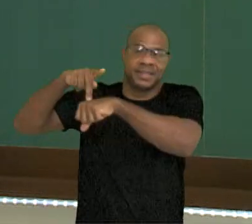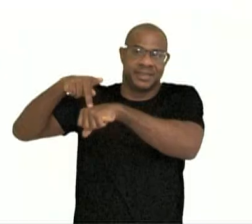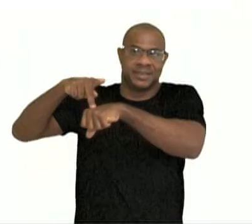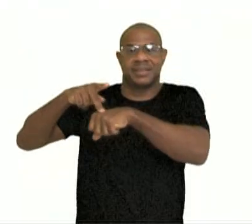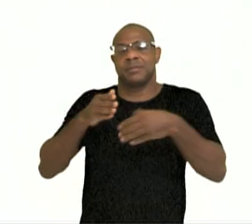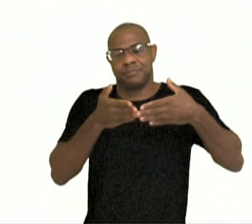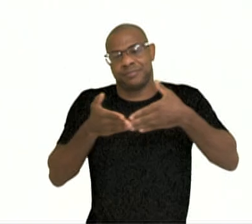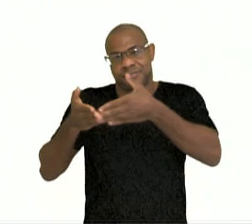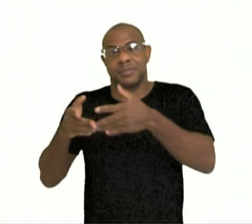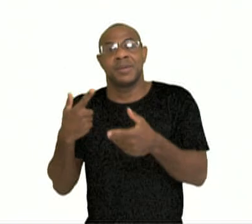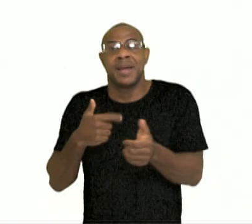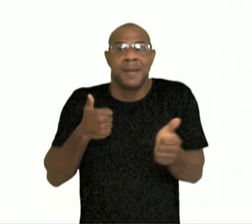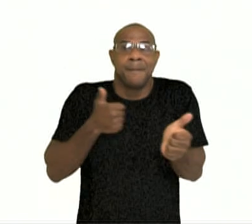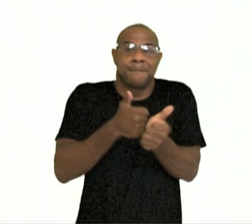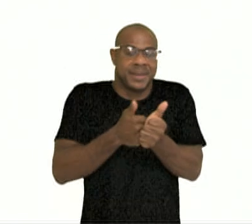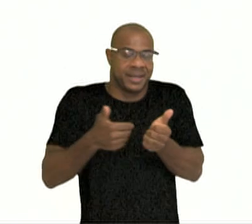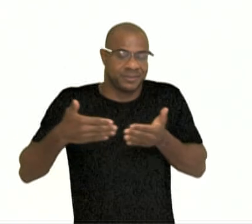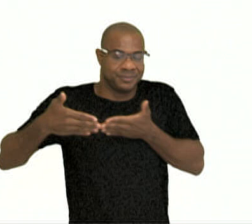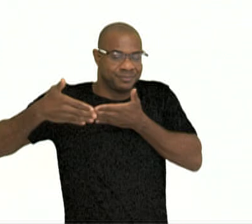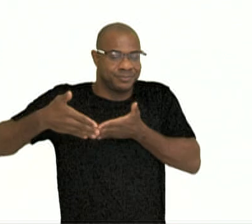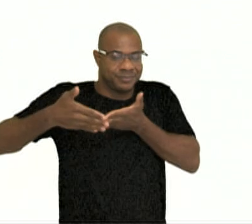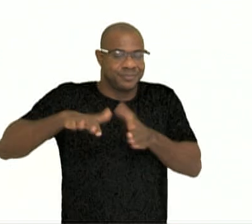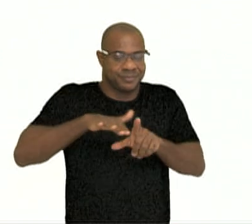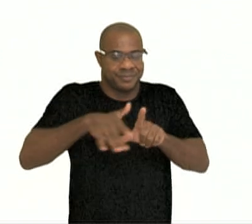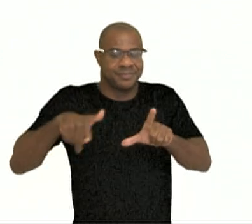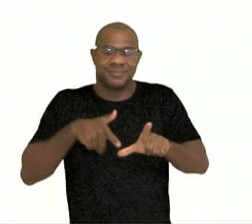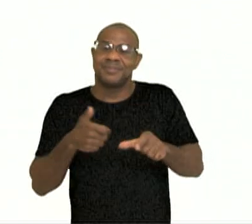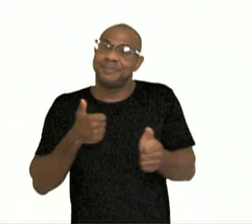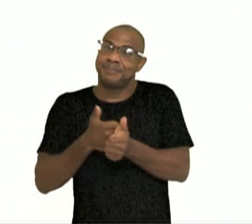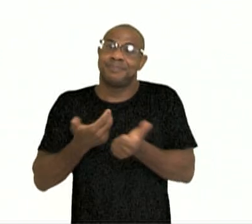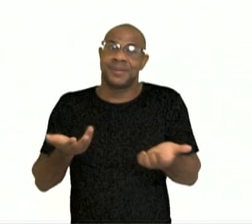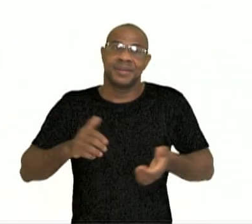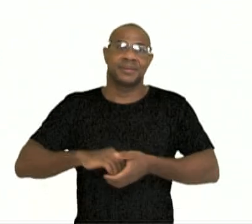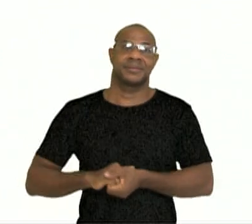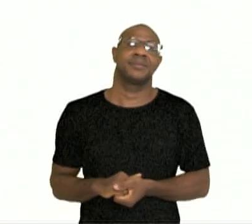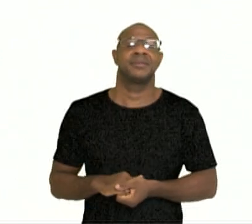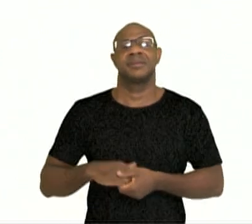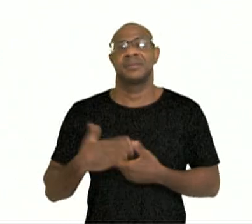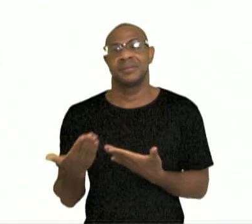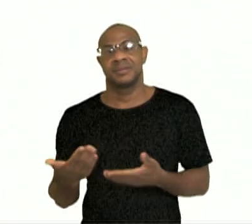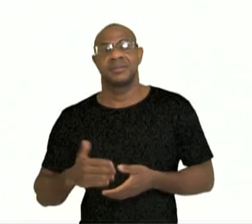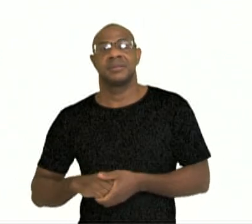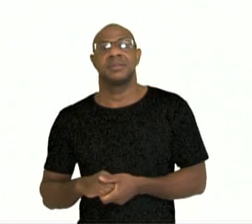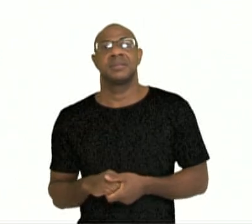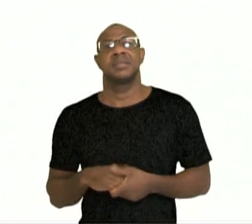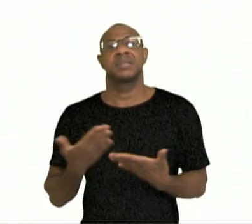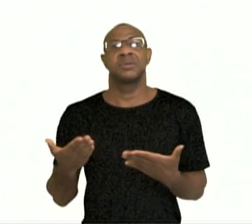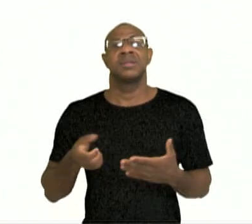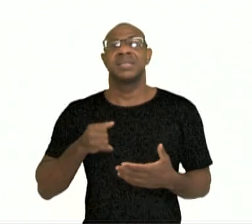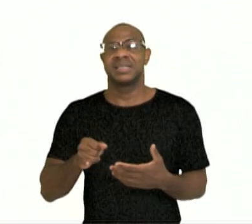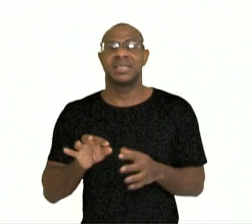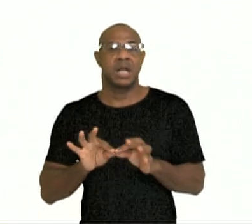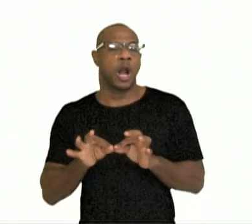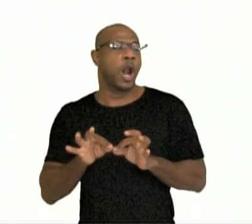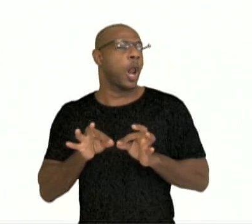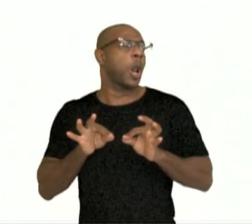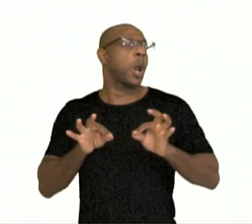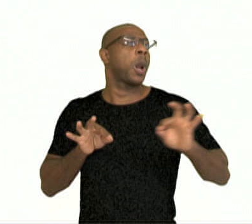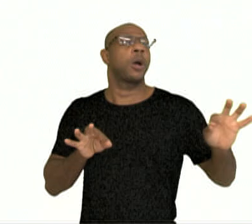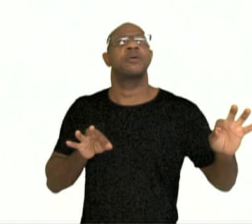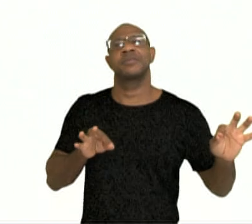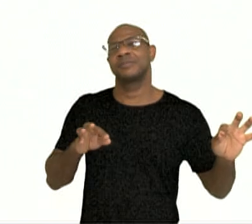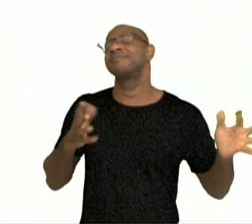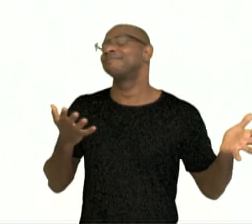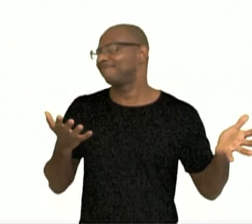porque os solos do interior ali saindo do litoral, que é a chamada zona da mata, para a região do agreste, do sertão, já não era